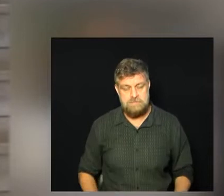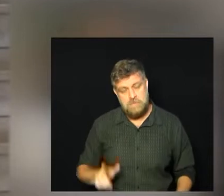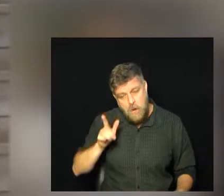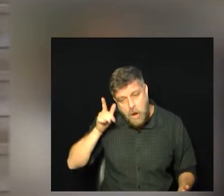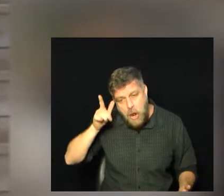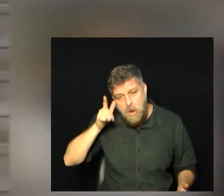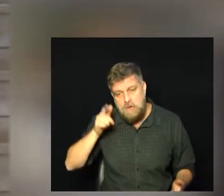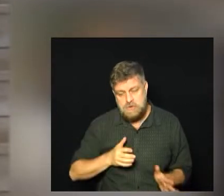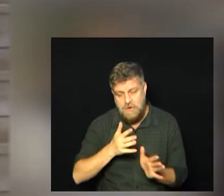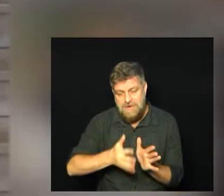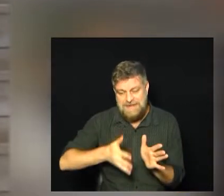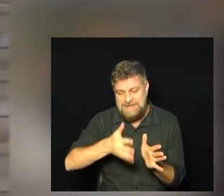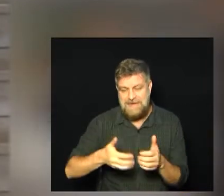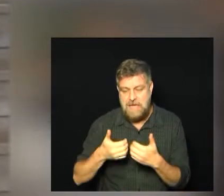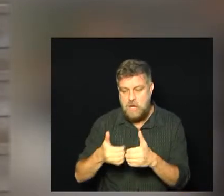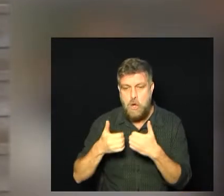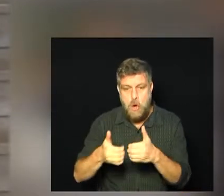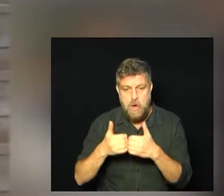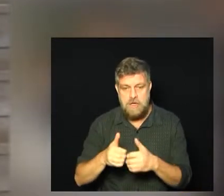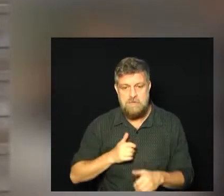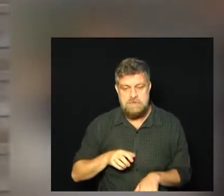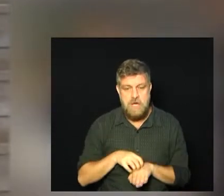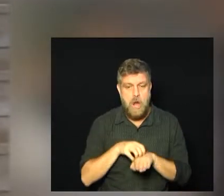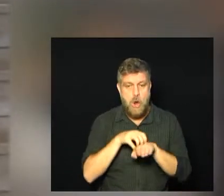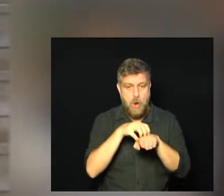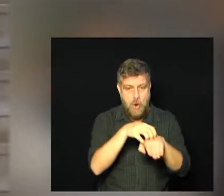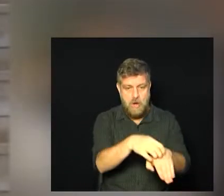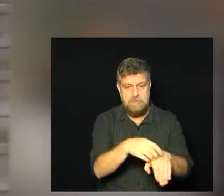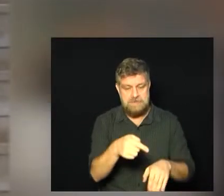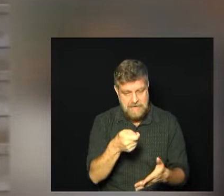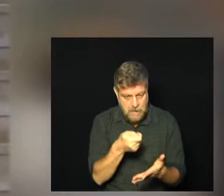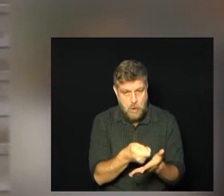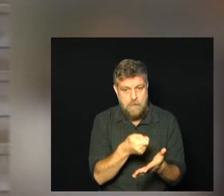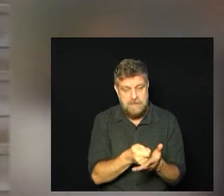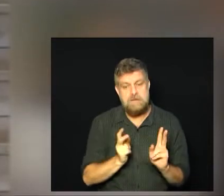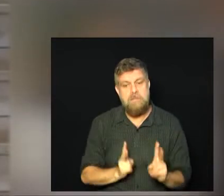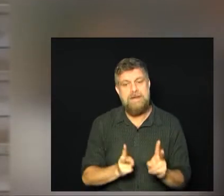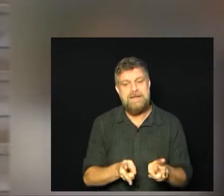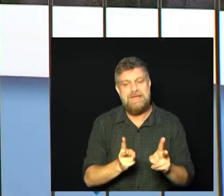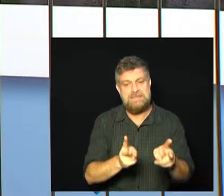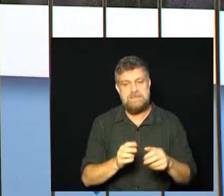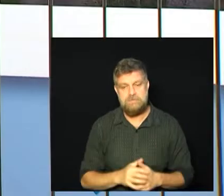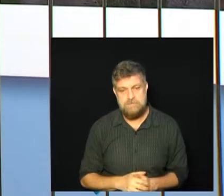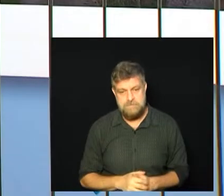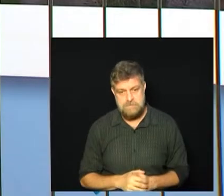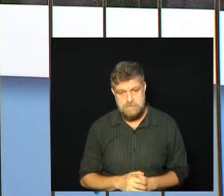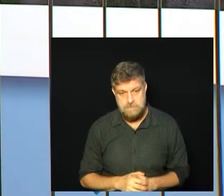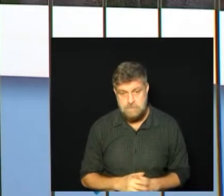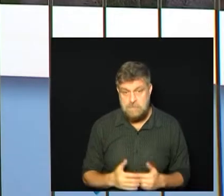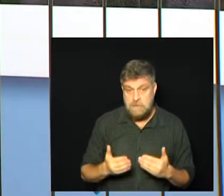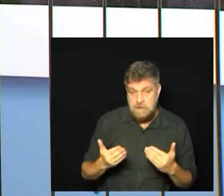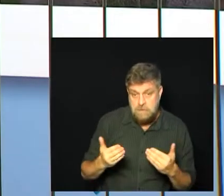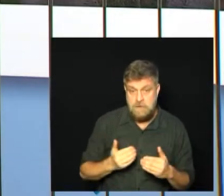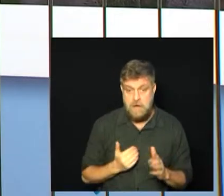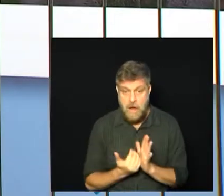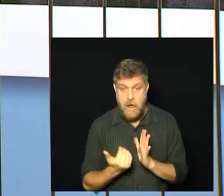em trens, ônibus e serviços de transporte coletivo, a obrigatoriedade permanece. E para